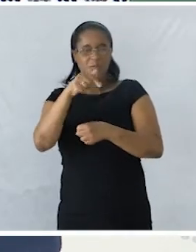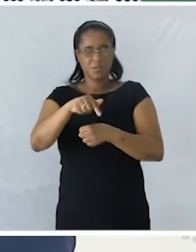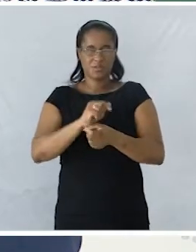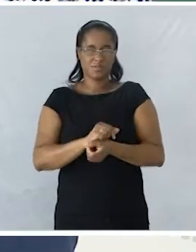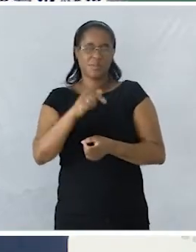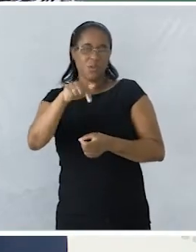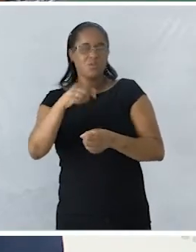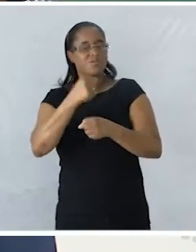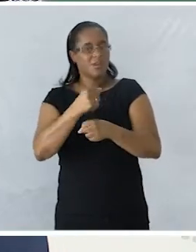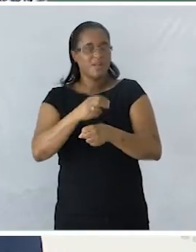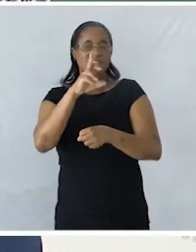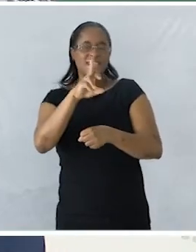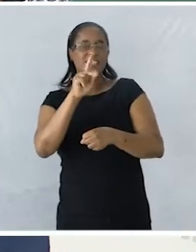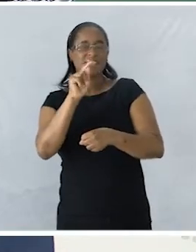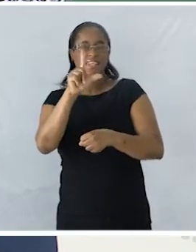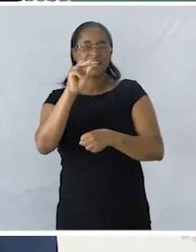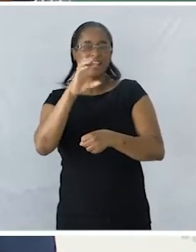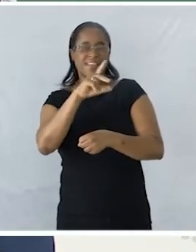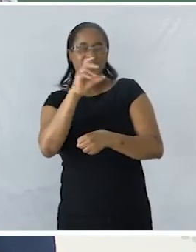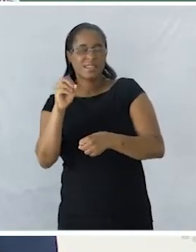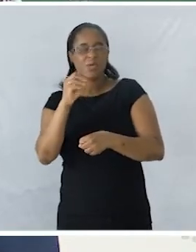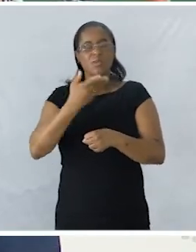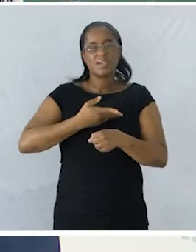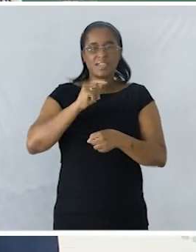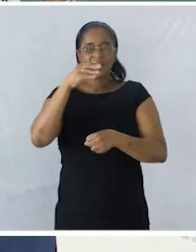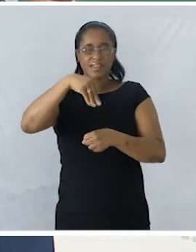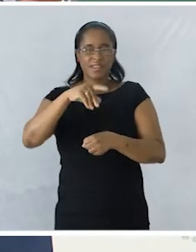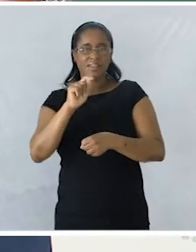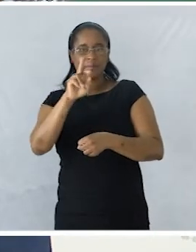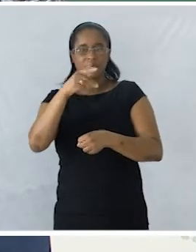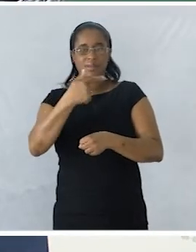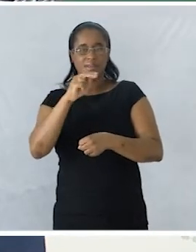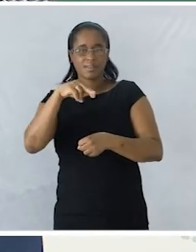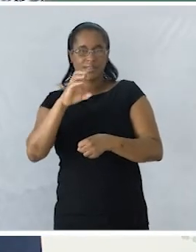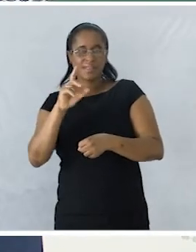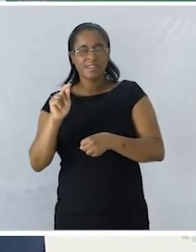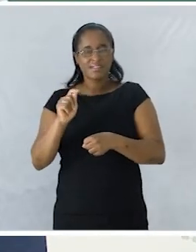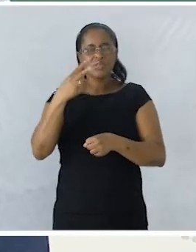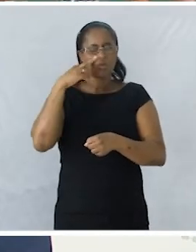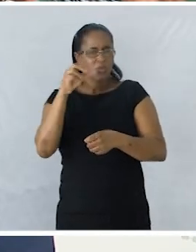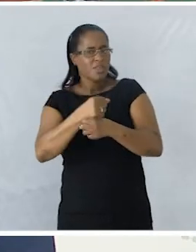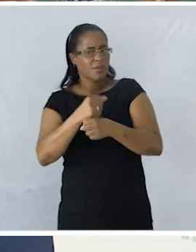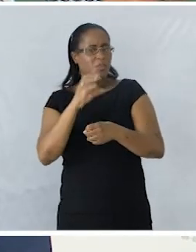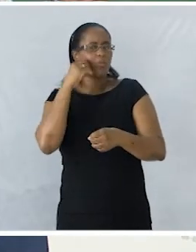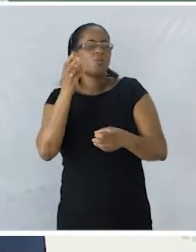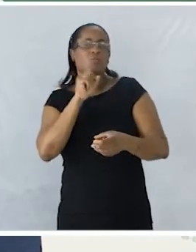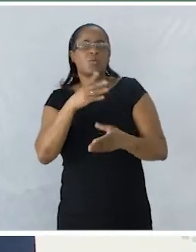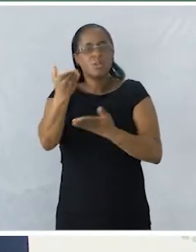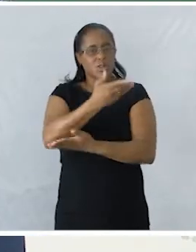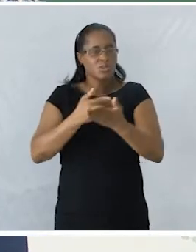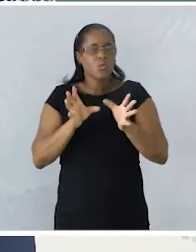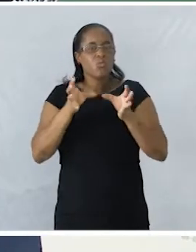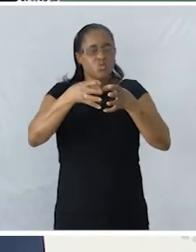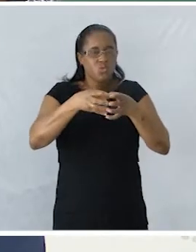vimos relação de pertence, vimos como é que podemos relacionar os conjuntos, podemos relacionar um elemento com